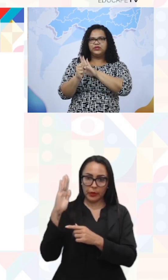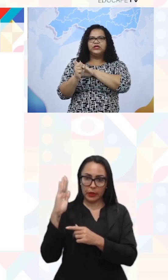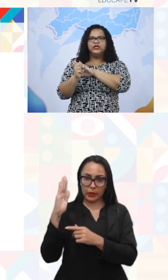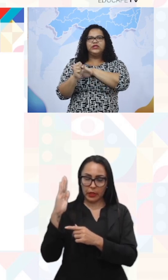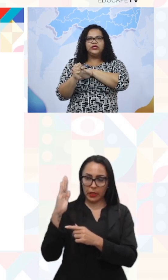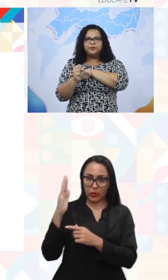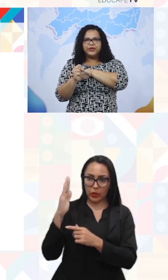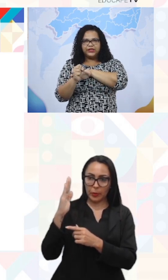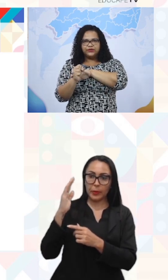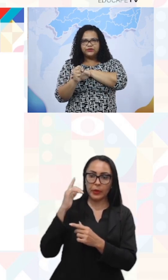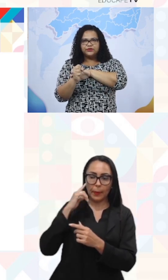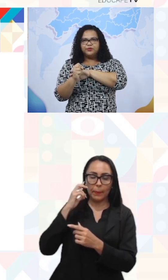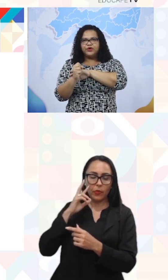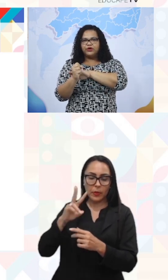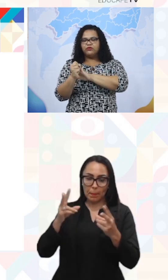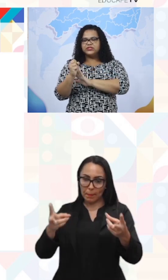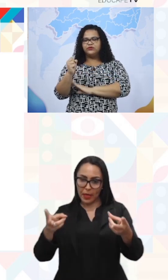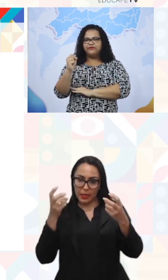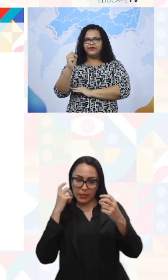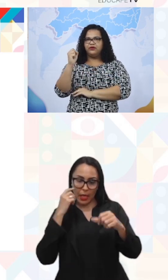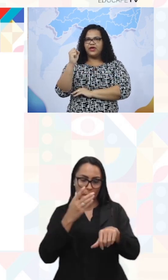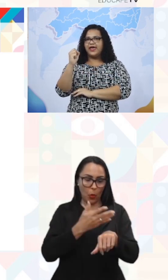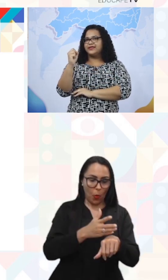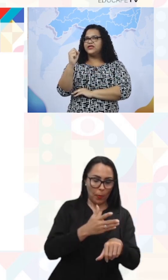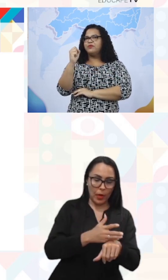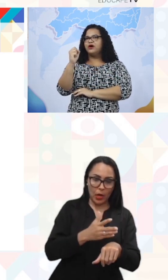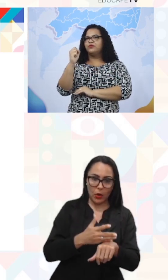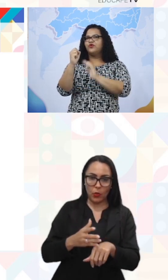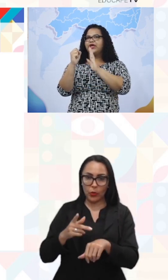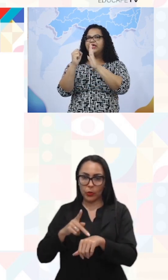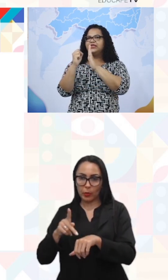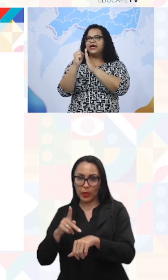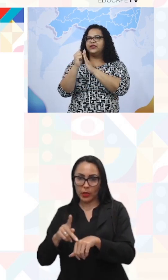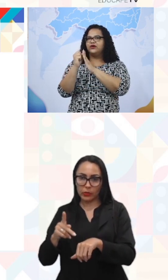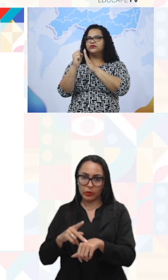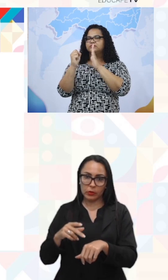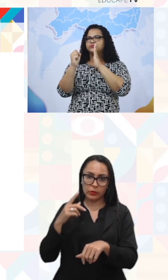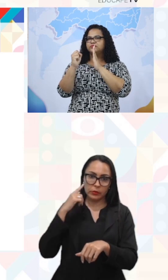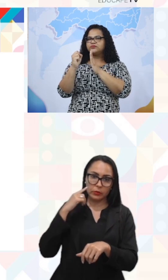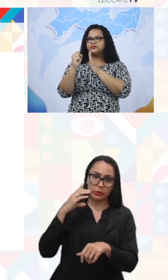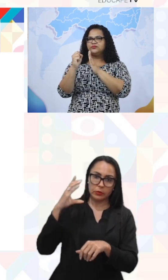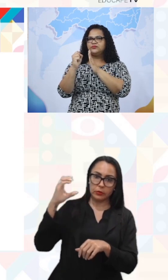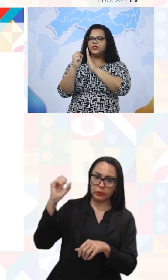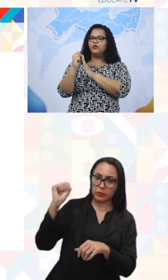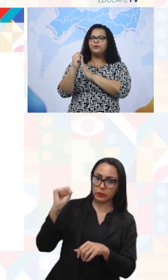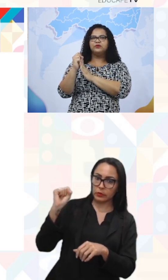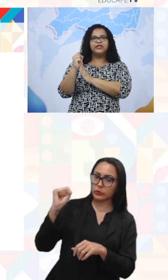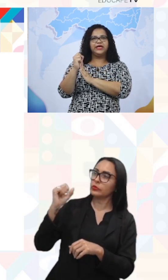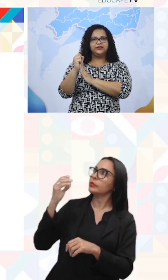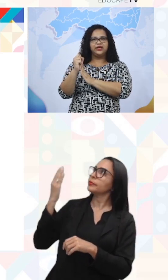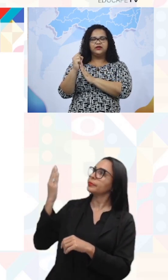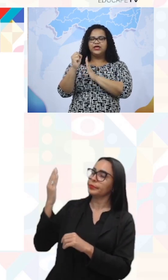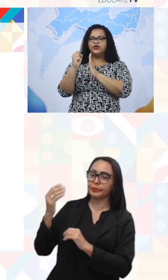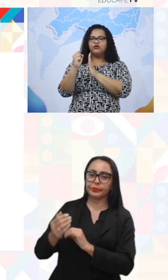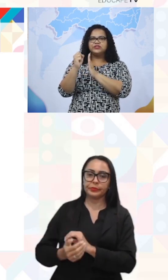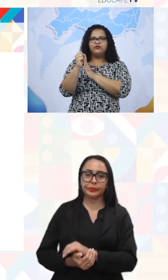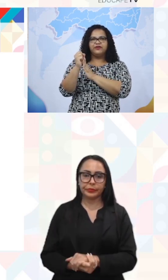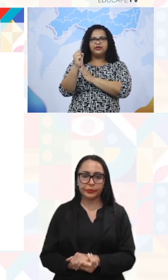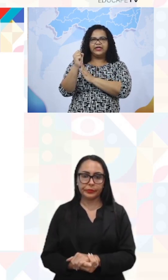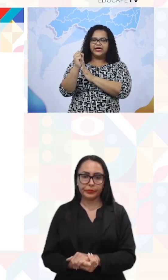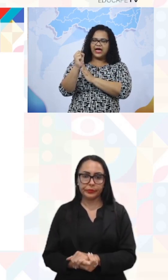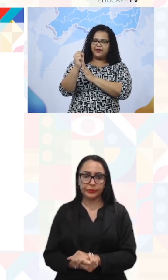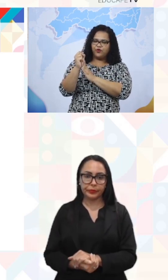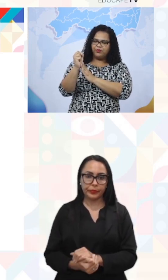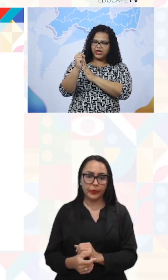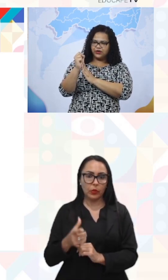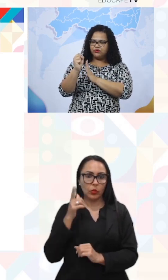branco e o preto, porque eu consigo ver, ó, é essa mão, porque ele tá aí, ó, com a mão direita, e eu consigo ver do lado